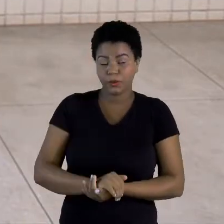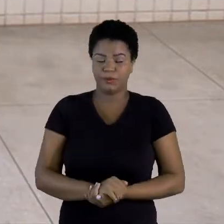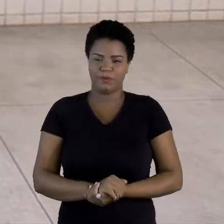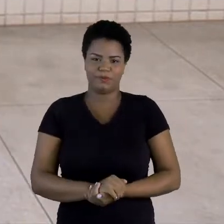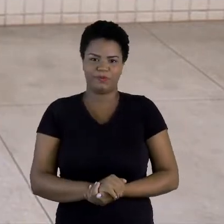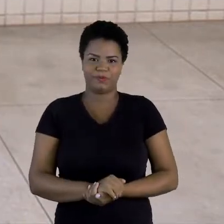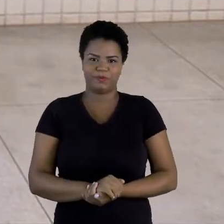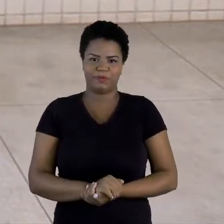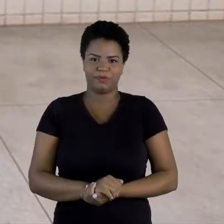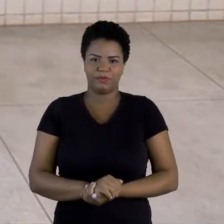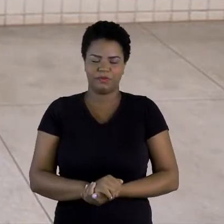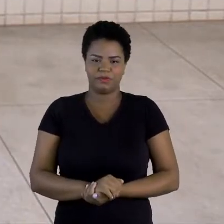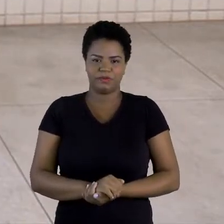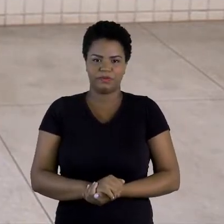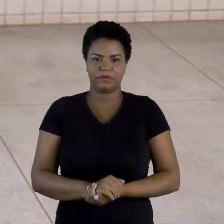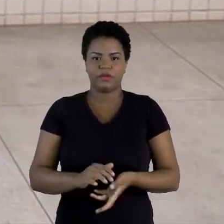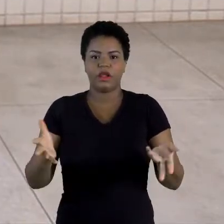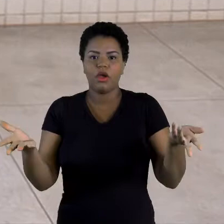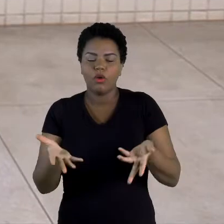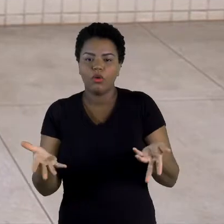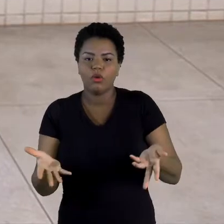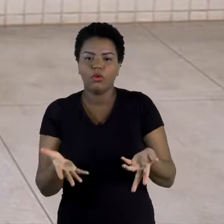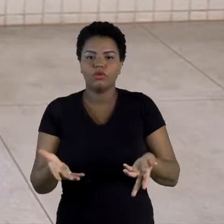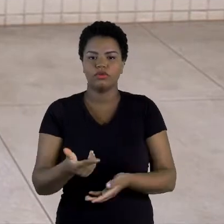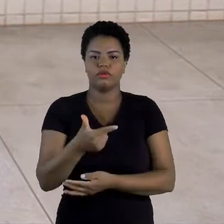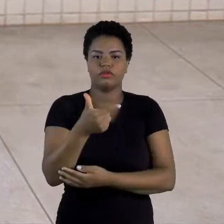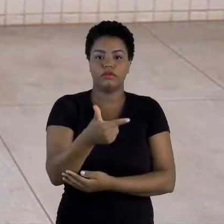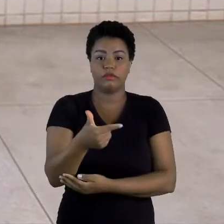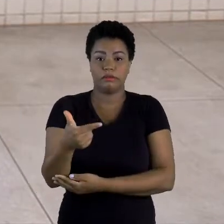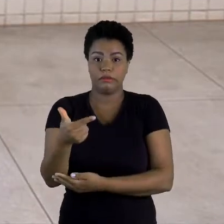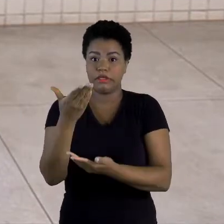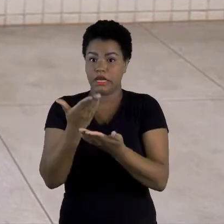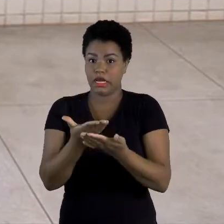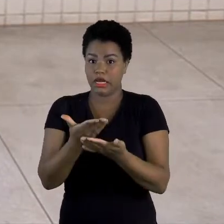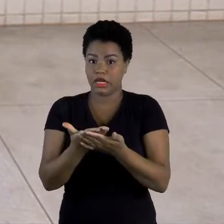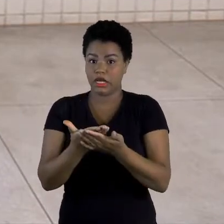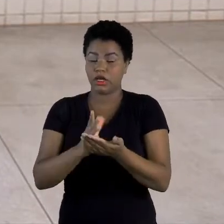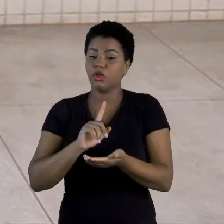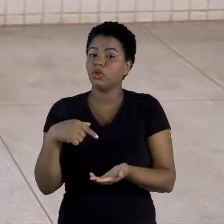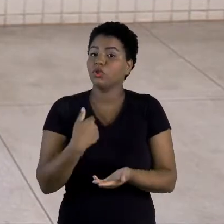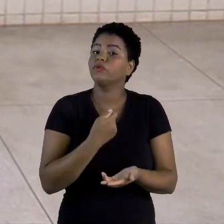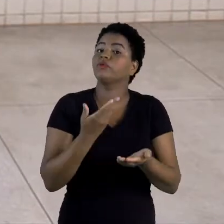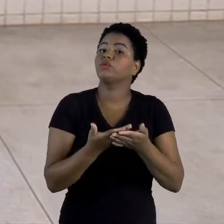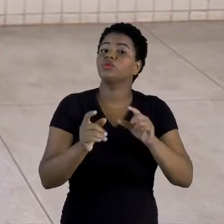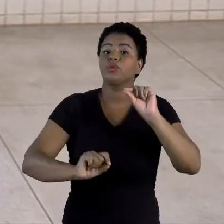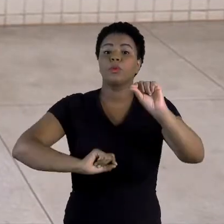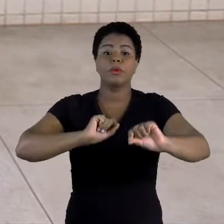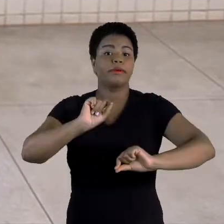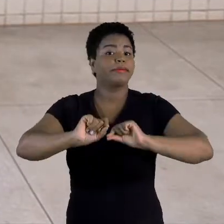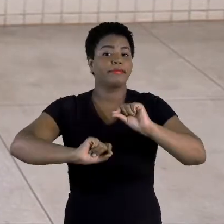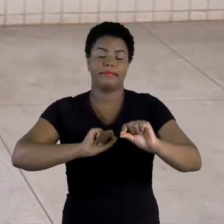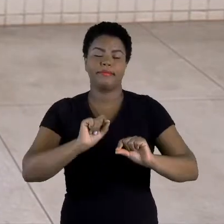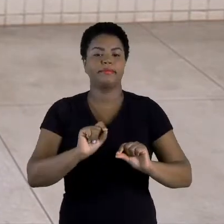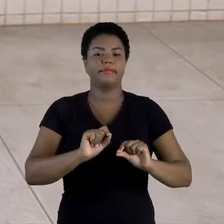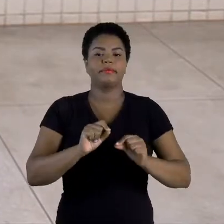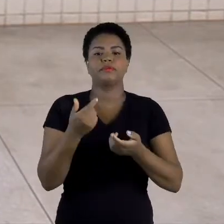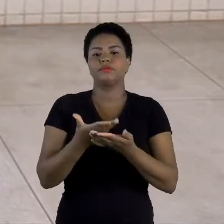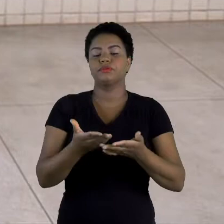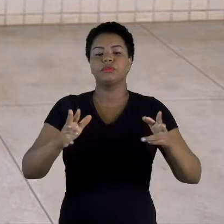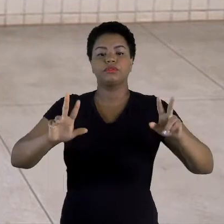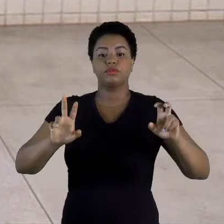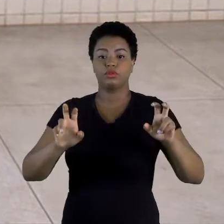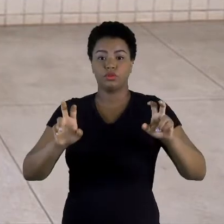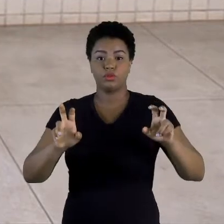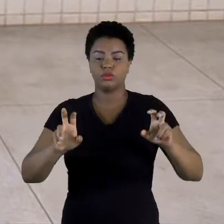hoje, a nossa 22ª aula, de que nós vamos estudar? Nós vamos estudar um pouquinho sobre